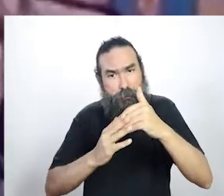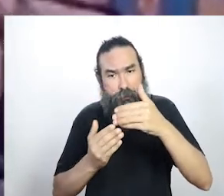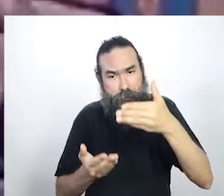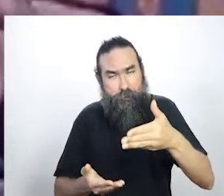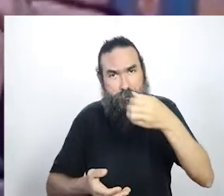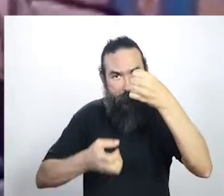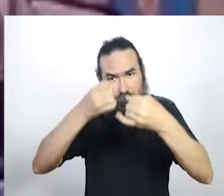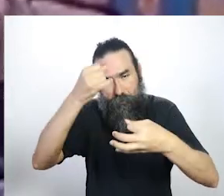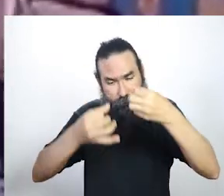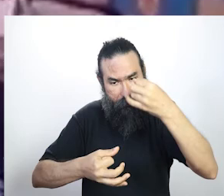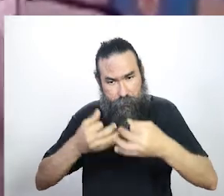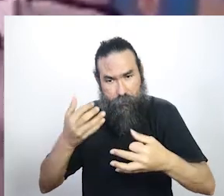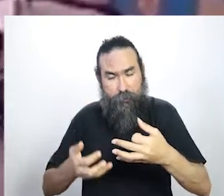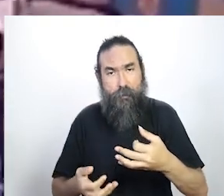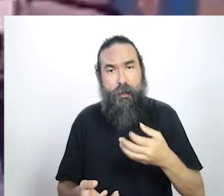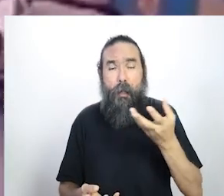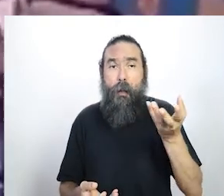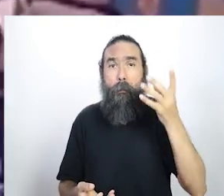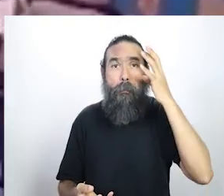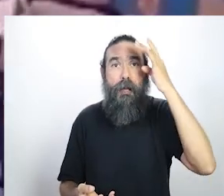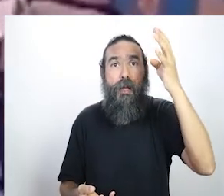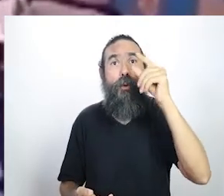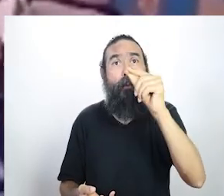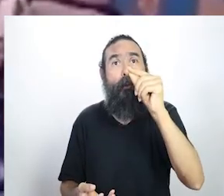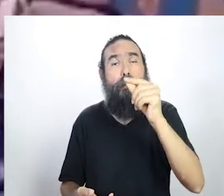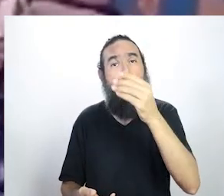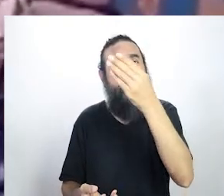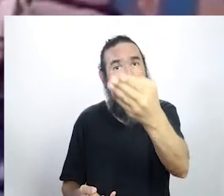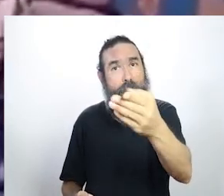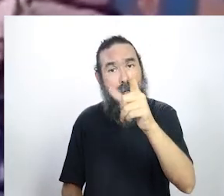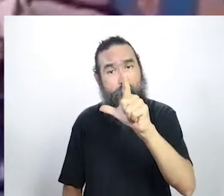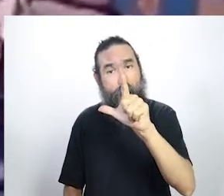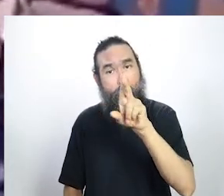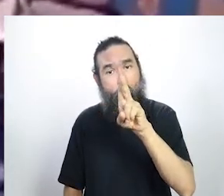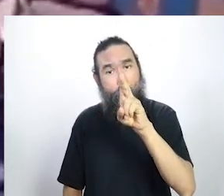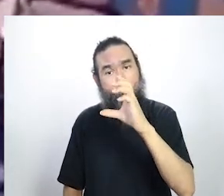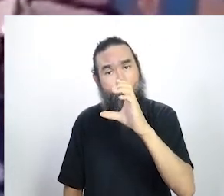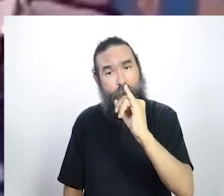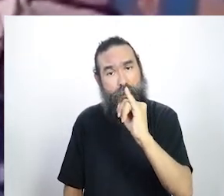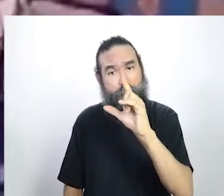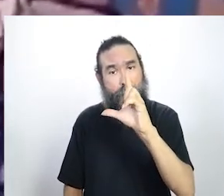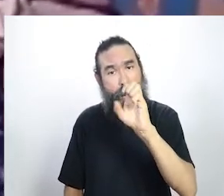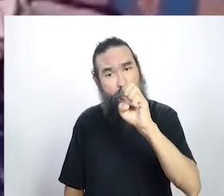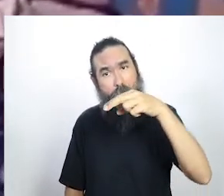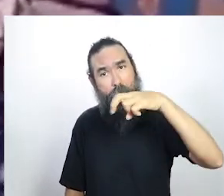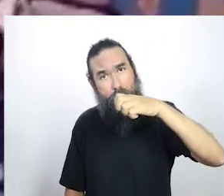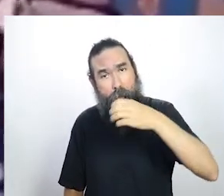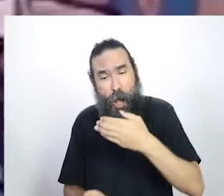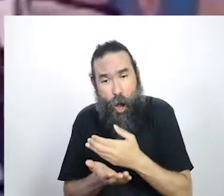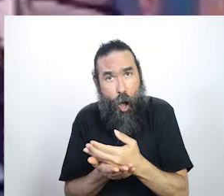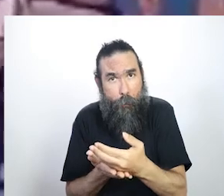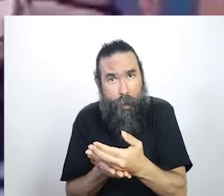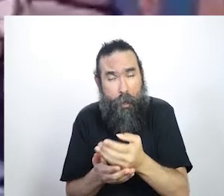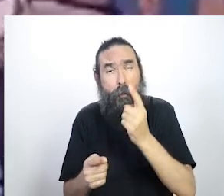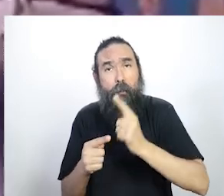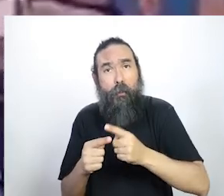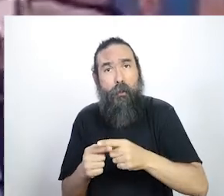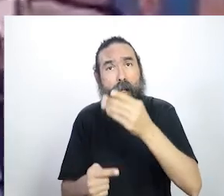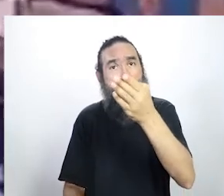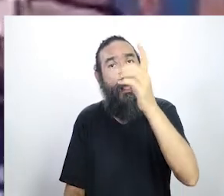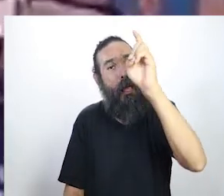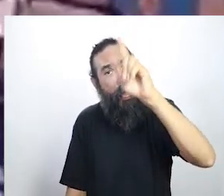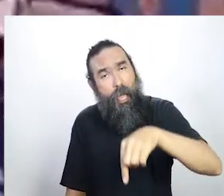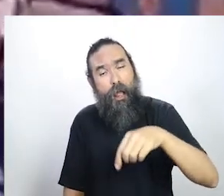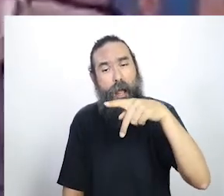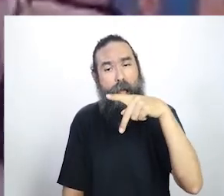dura nisso. A gente pensou a Lucilene começar, que a Lucilene é Kalunga, e os